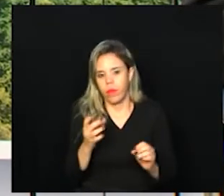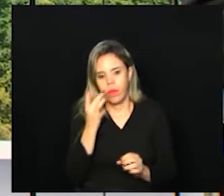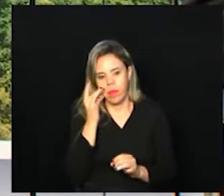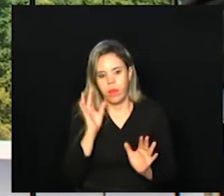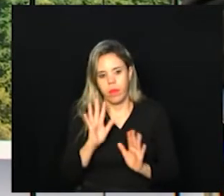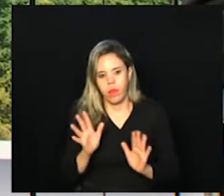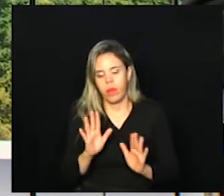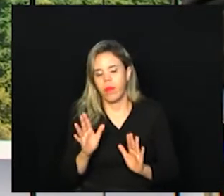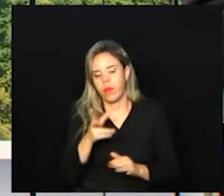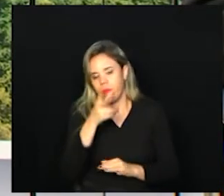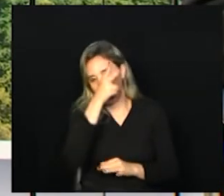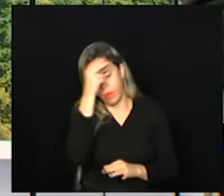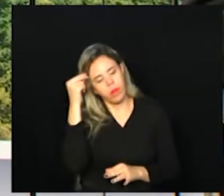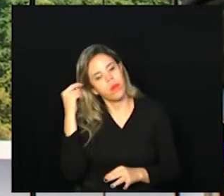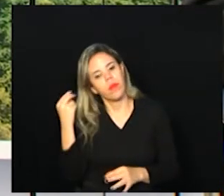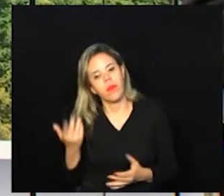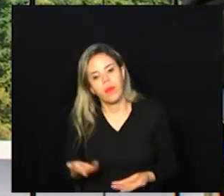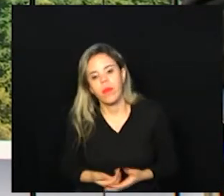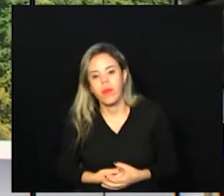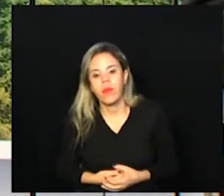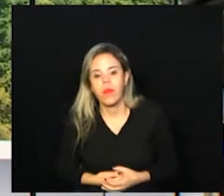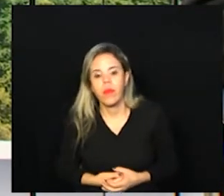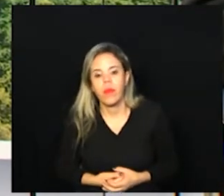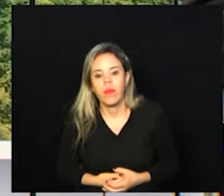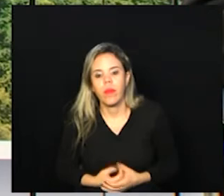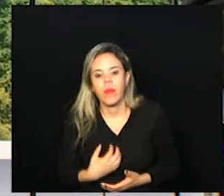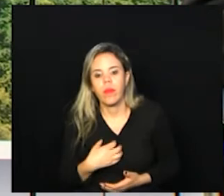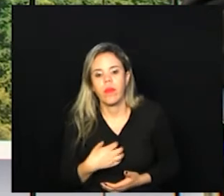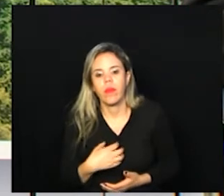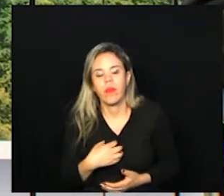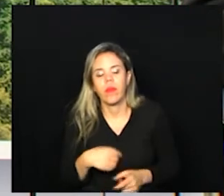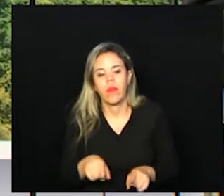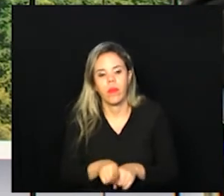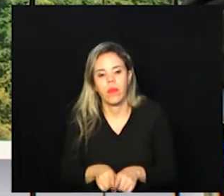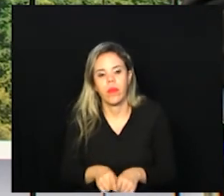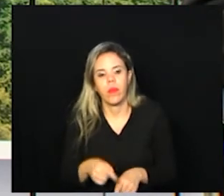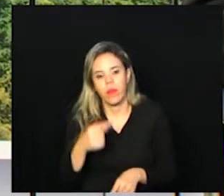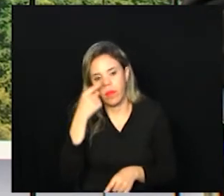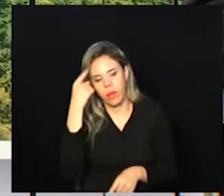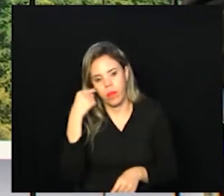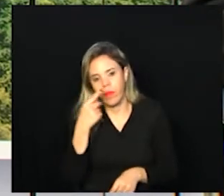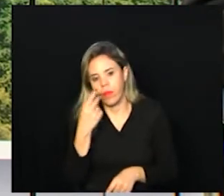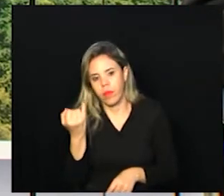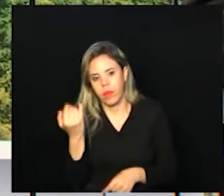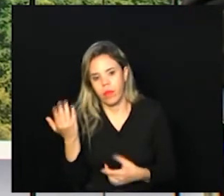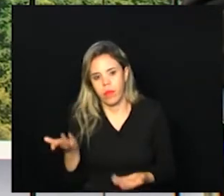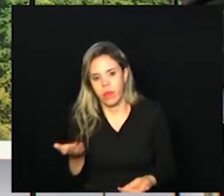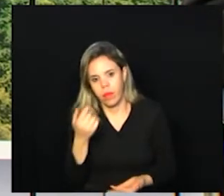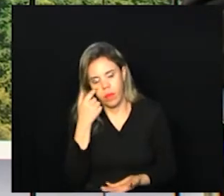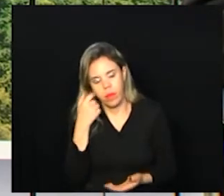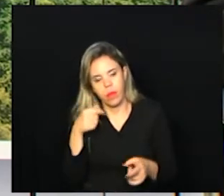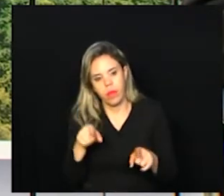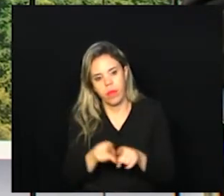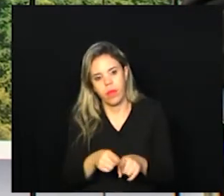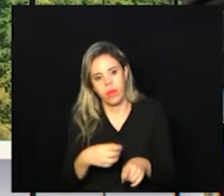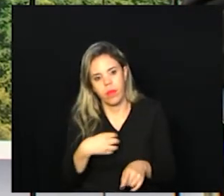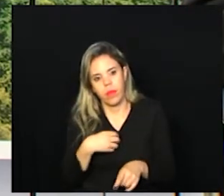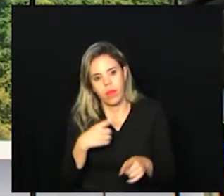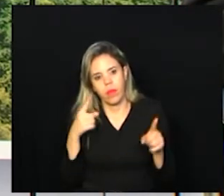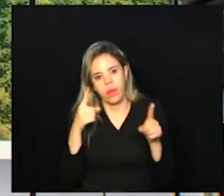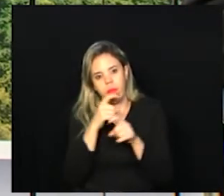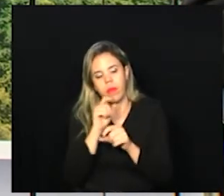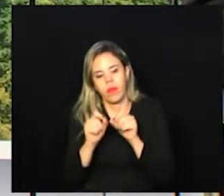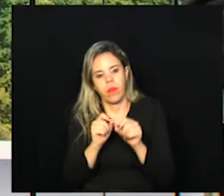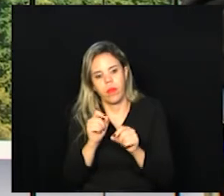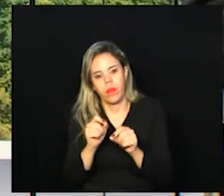do Executivo. Então, eu tô sentindo também, essa questão que a Paula coloca é muito importante. Também estou sentindo uma